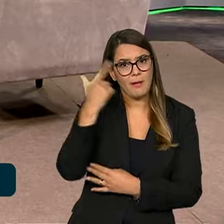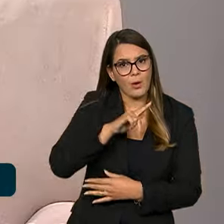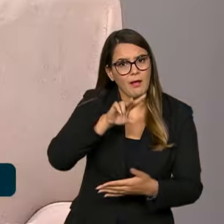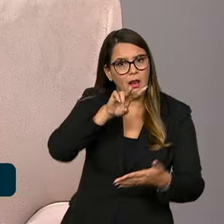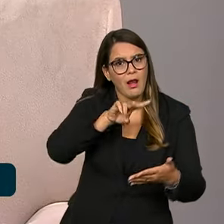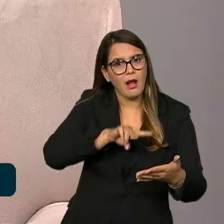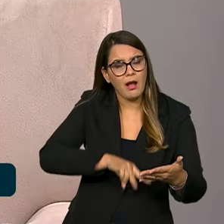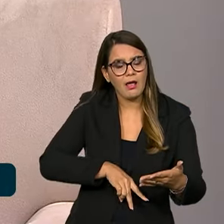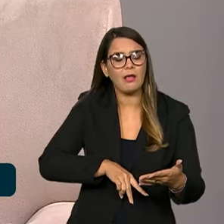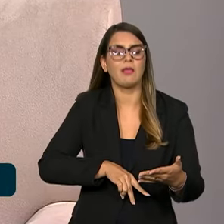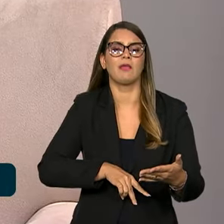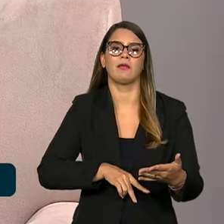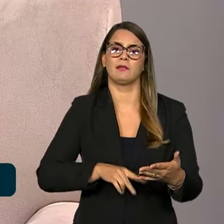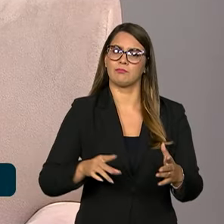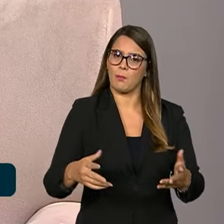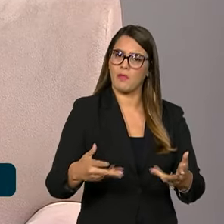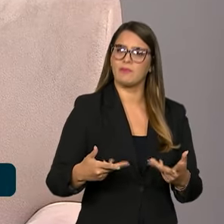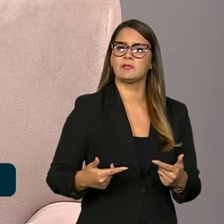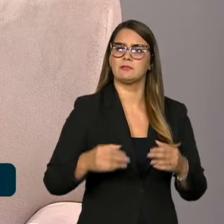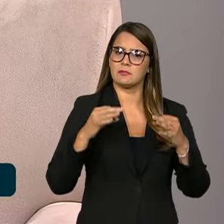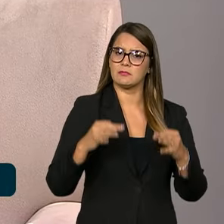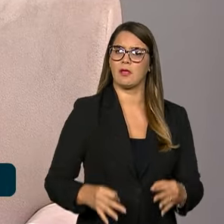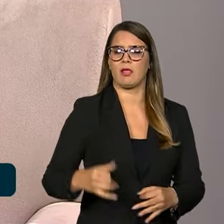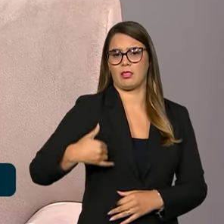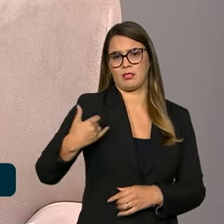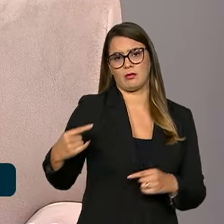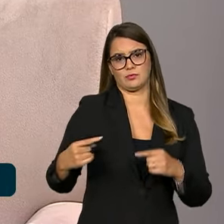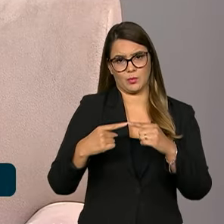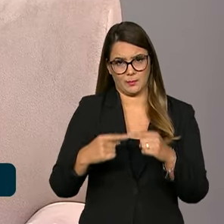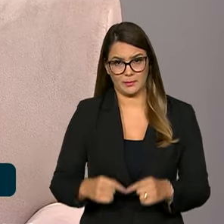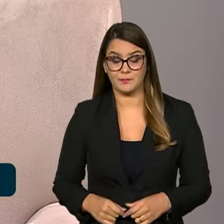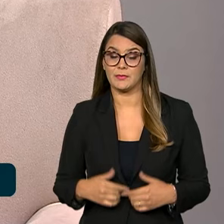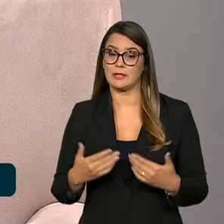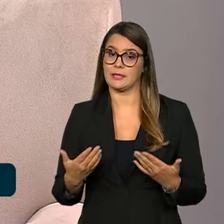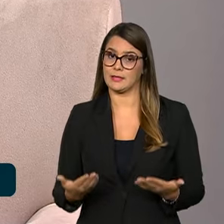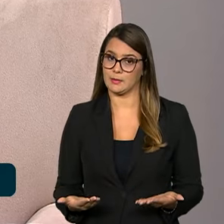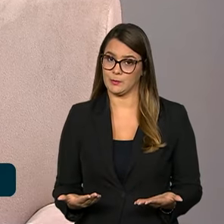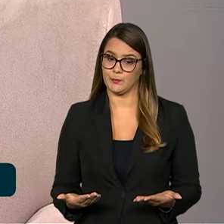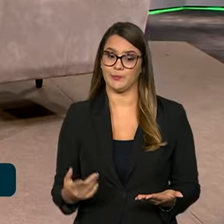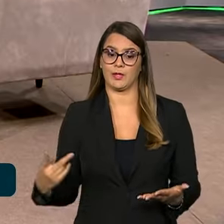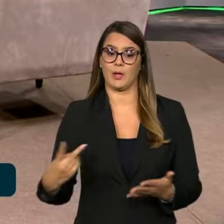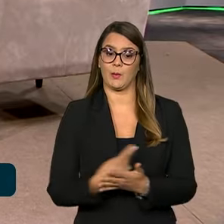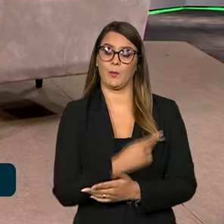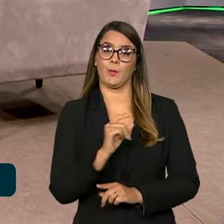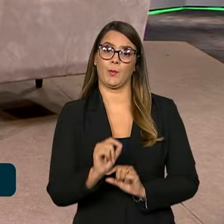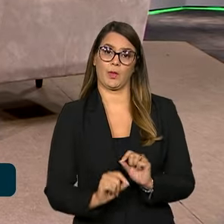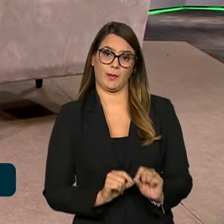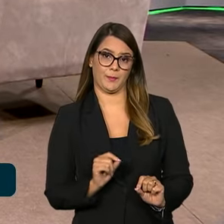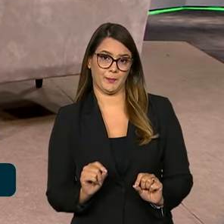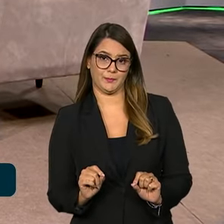ler com com proficiência adequada à idade delas então Eh o que que acontece com